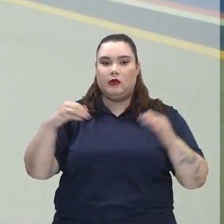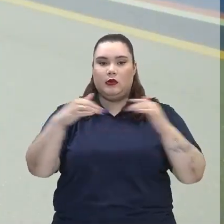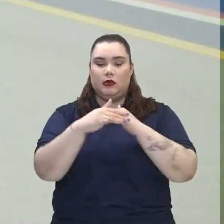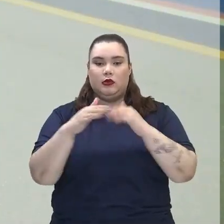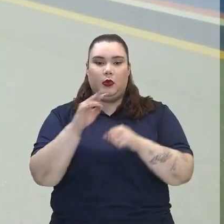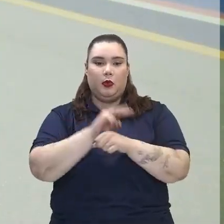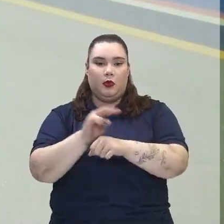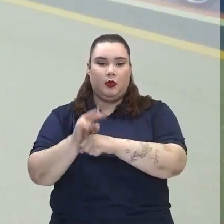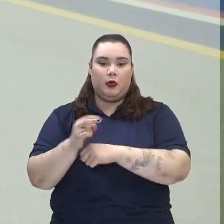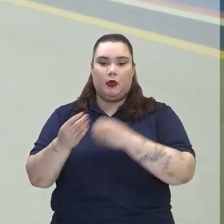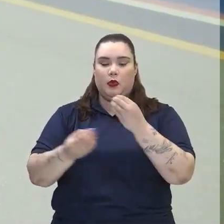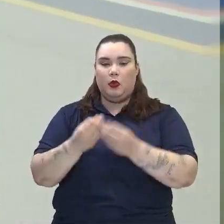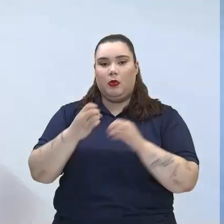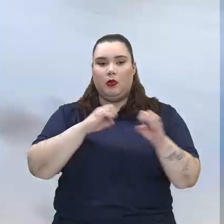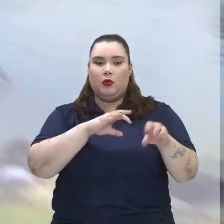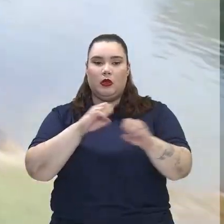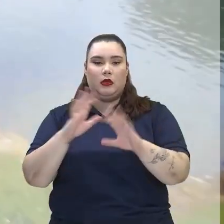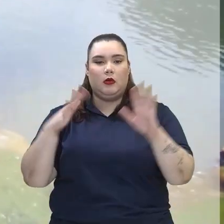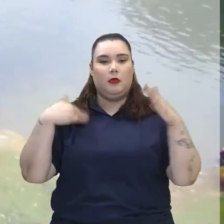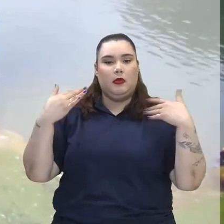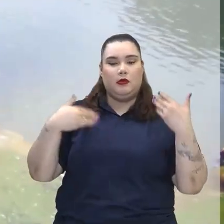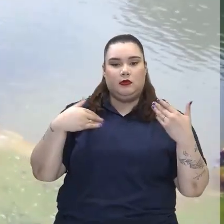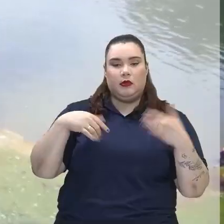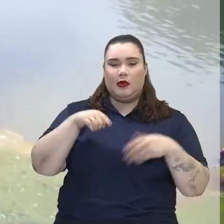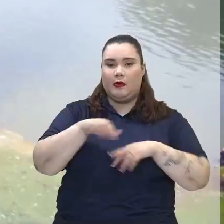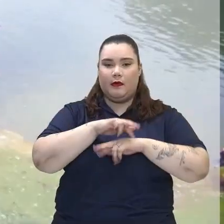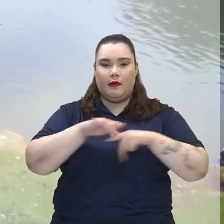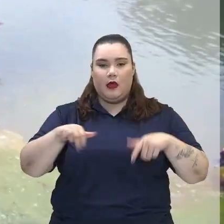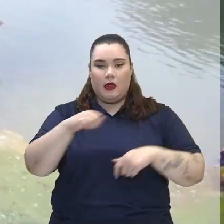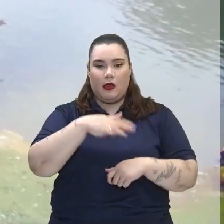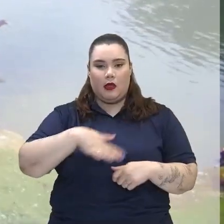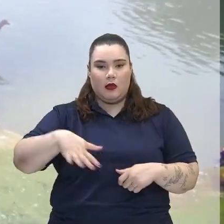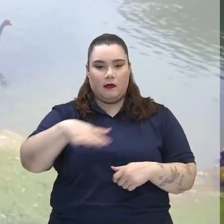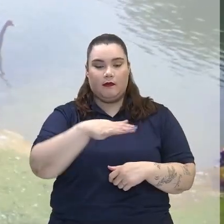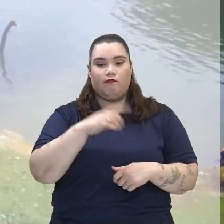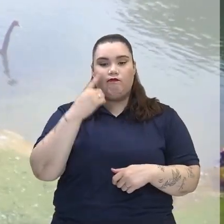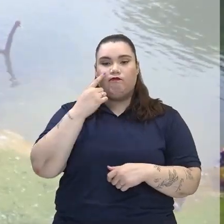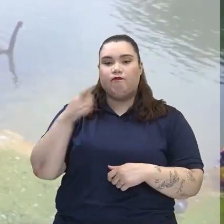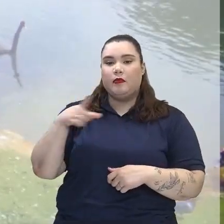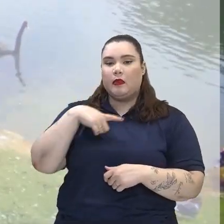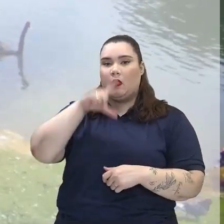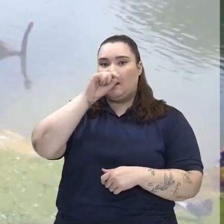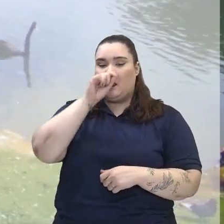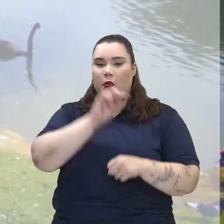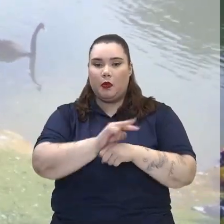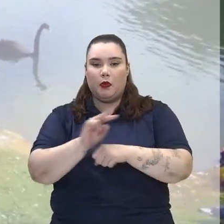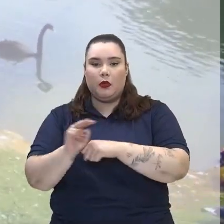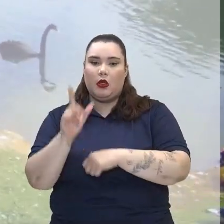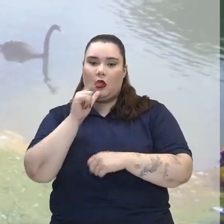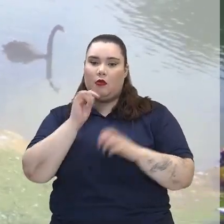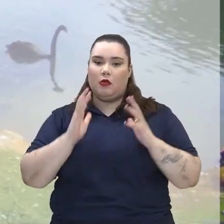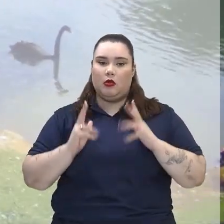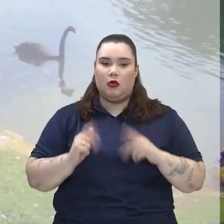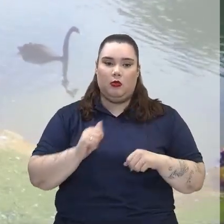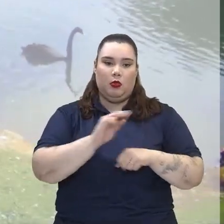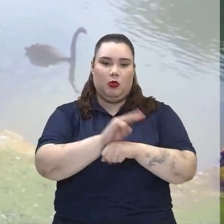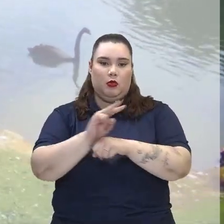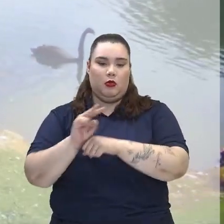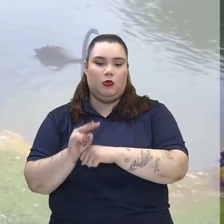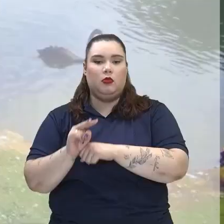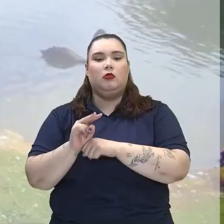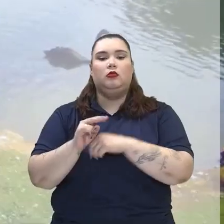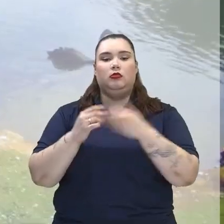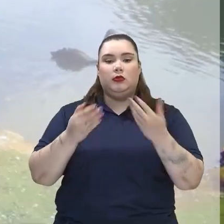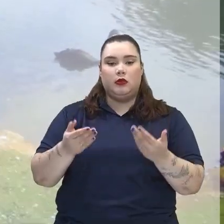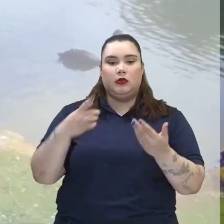com lazer e educação ambiental. Essas áreas garantem água limpa, protegem espécies, ajudam no clima